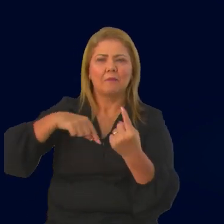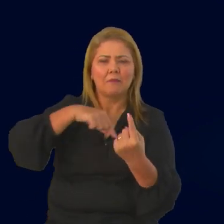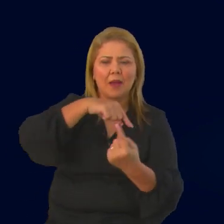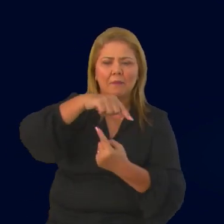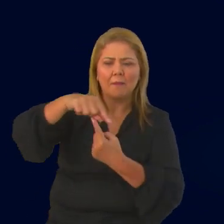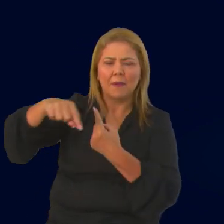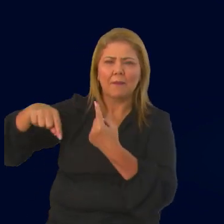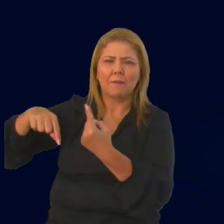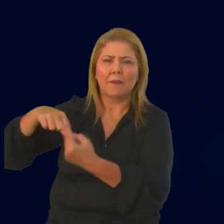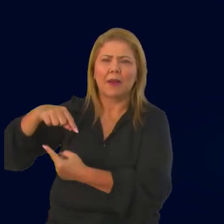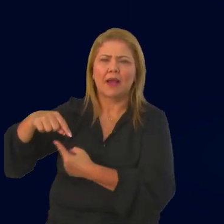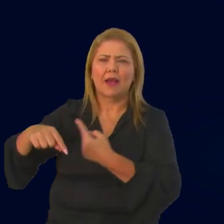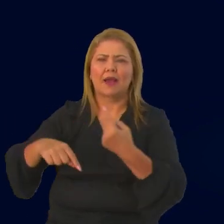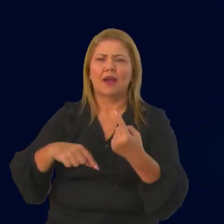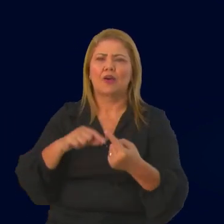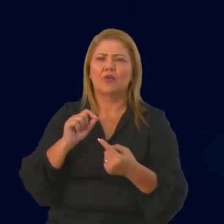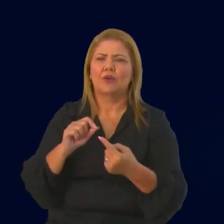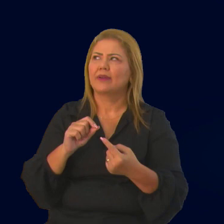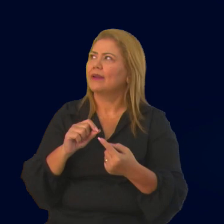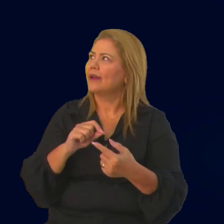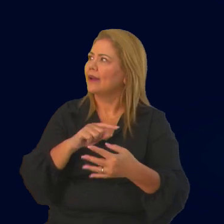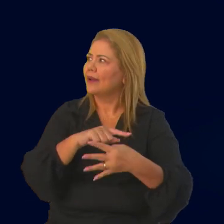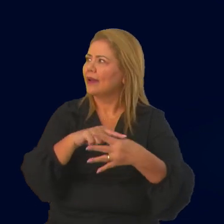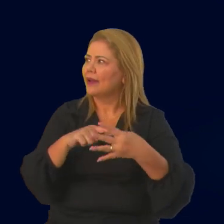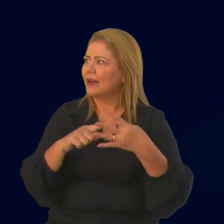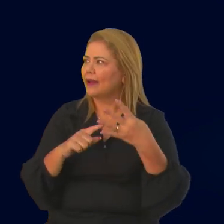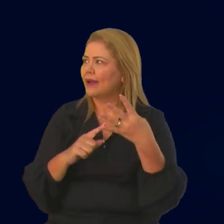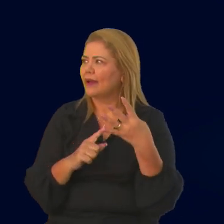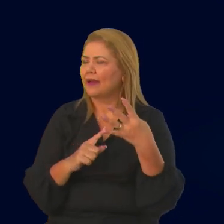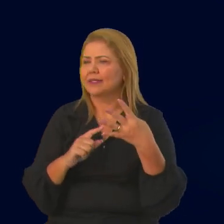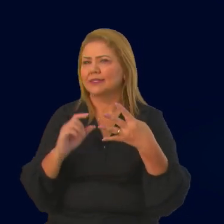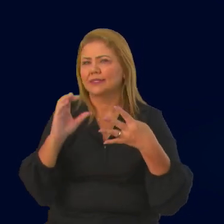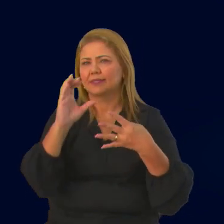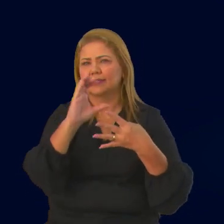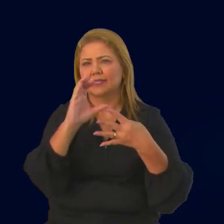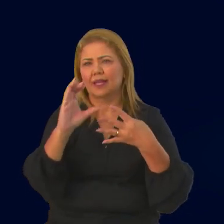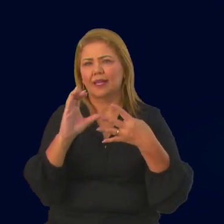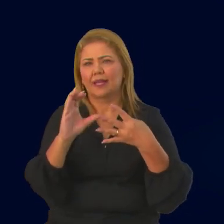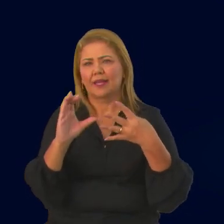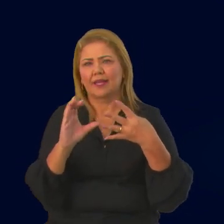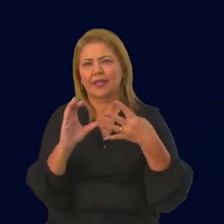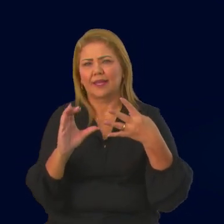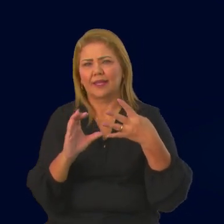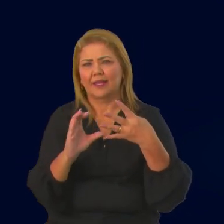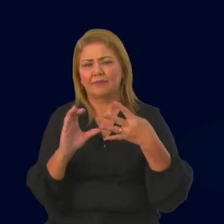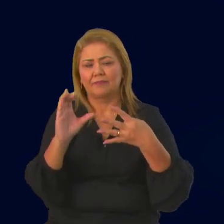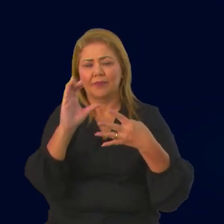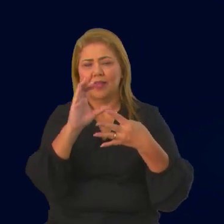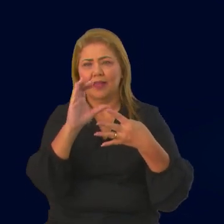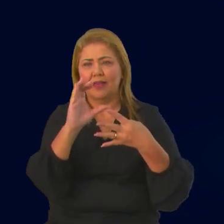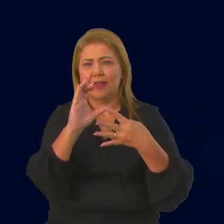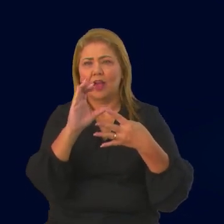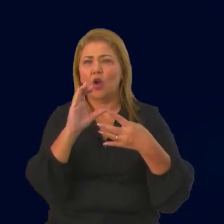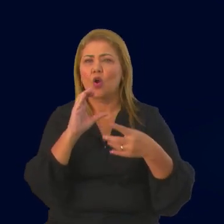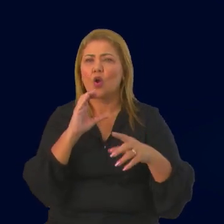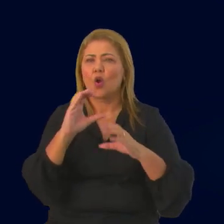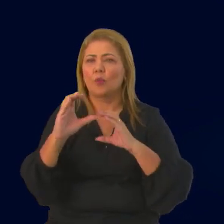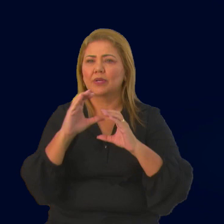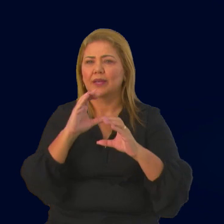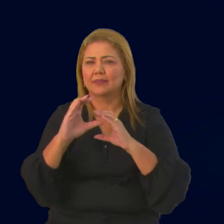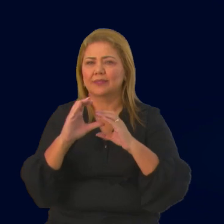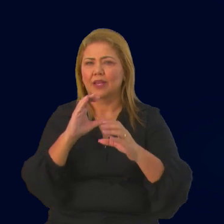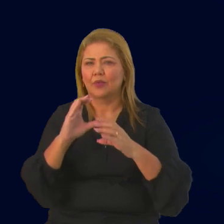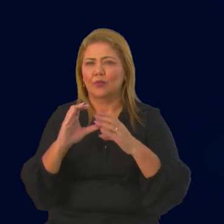que nós precisamos alimentar diariamente, onde começa com a comunicação. Se